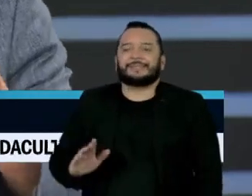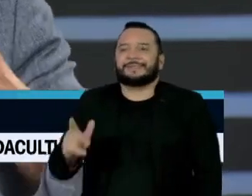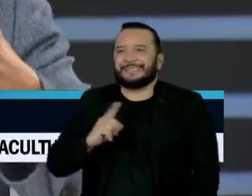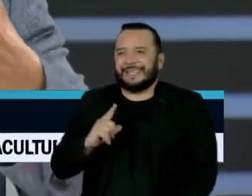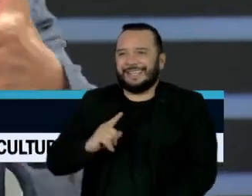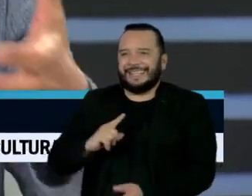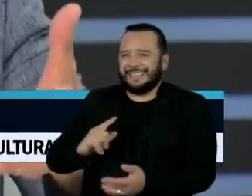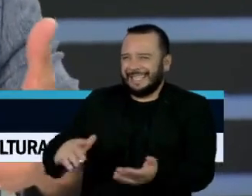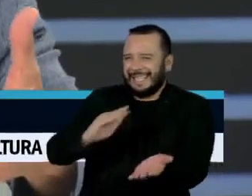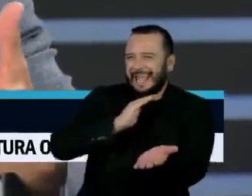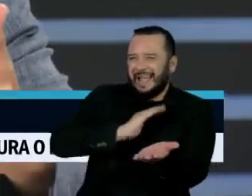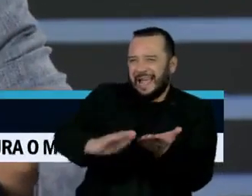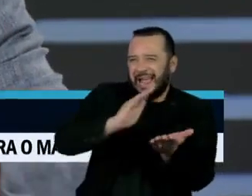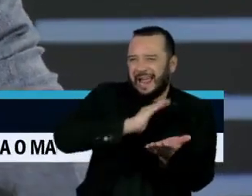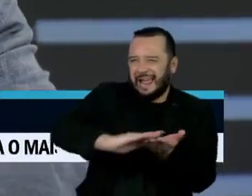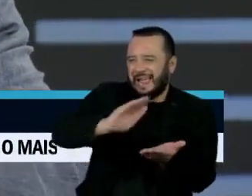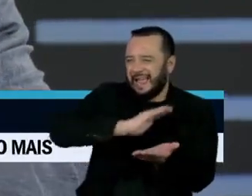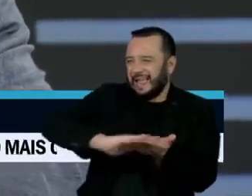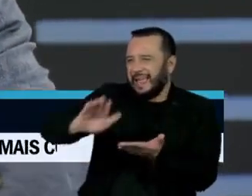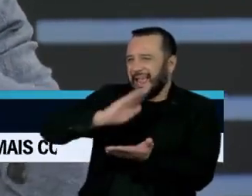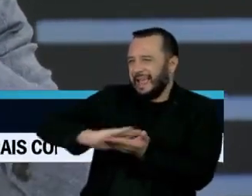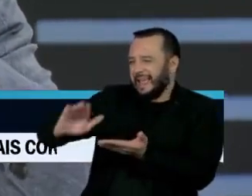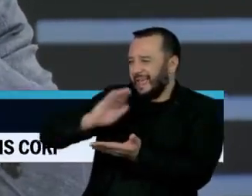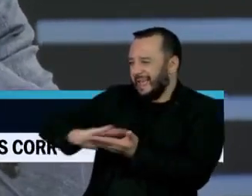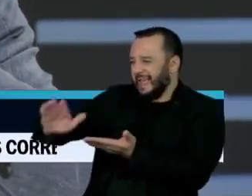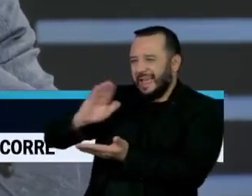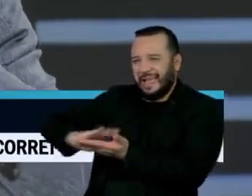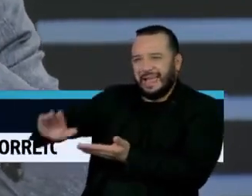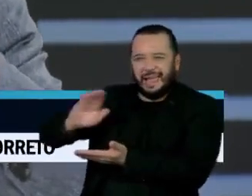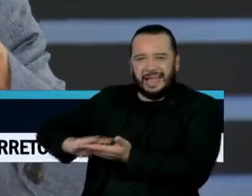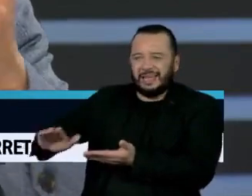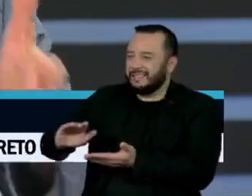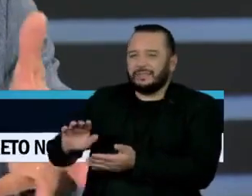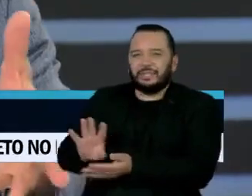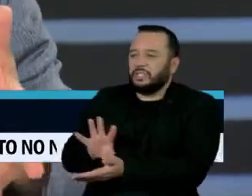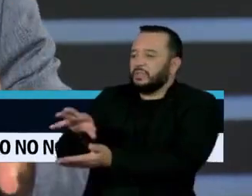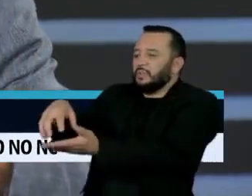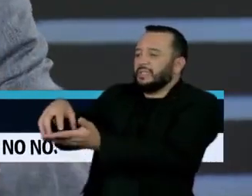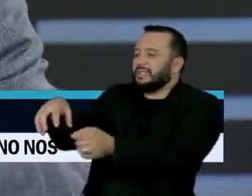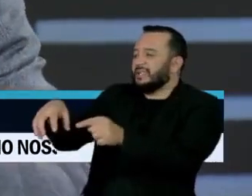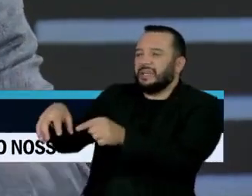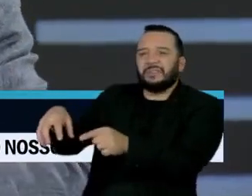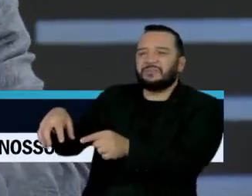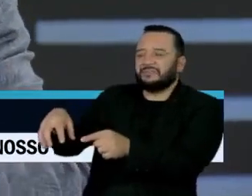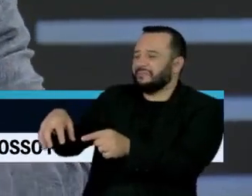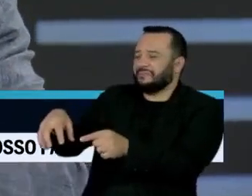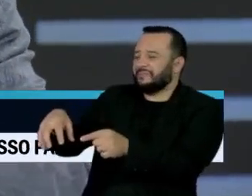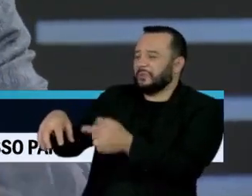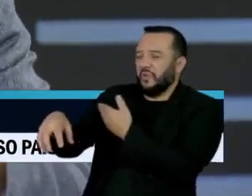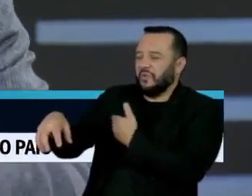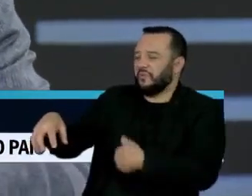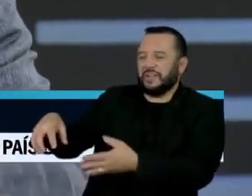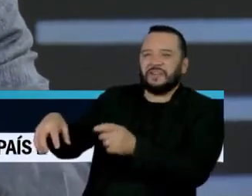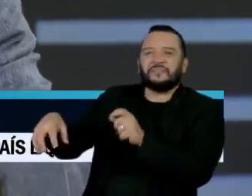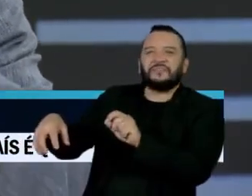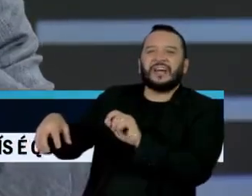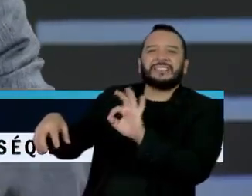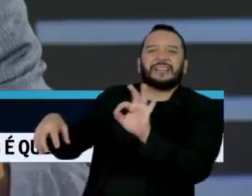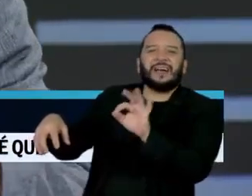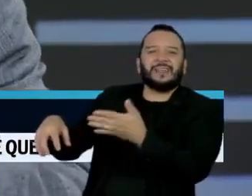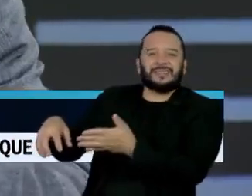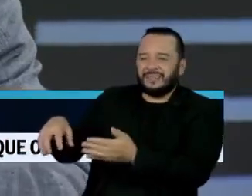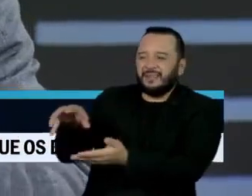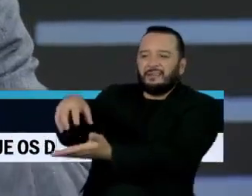muitos gastos correntes, gastos com órgãos que não têm função nenhuma, que estão inchados, são